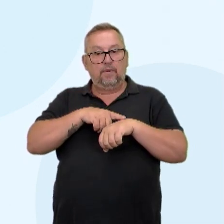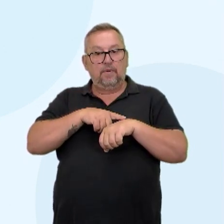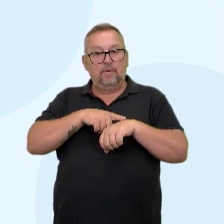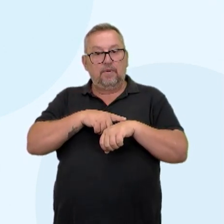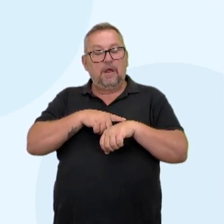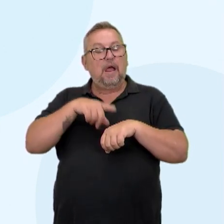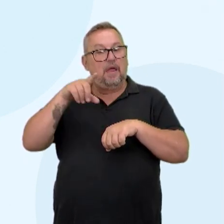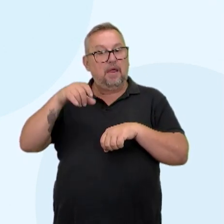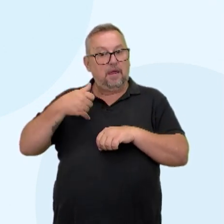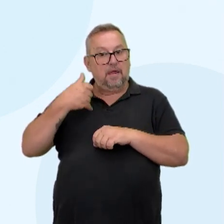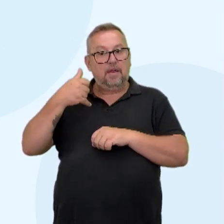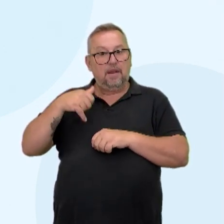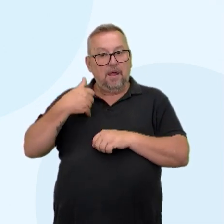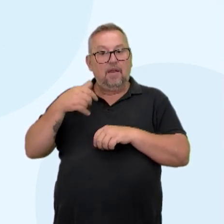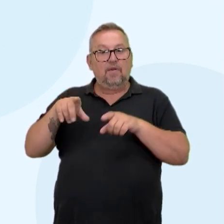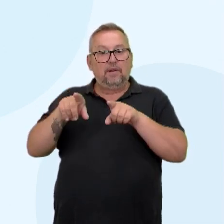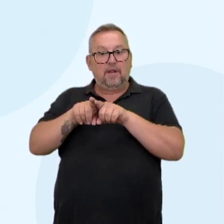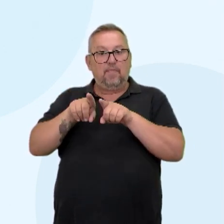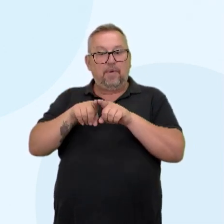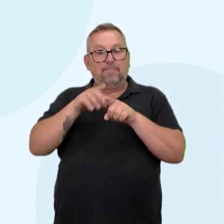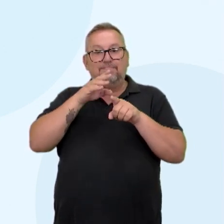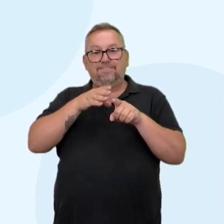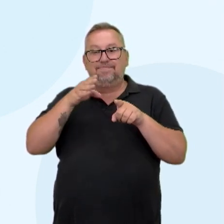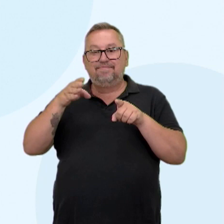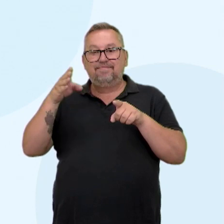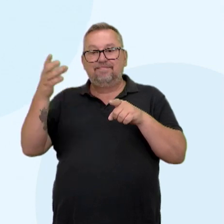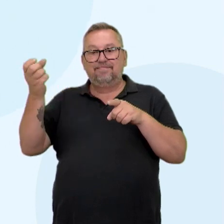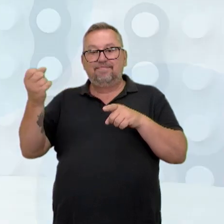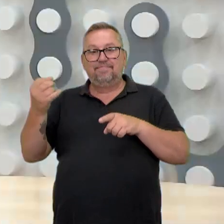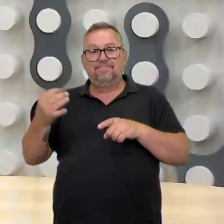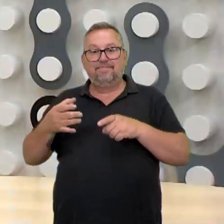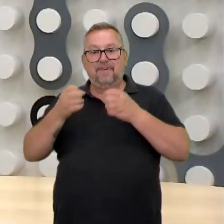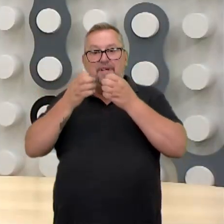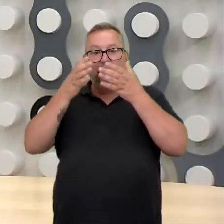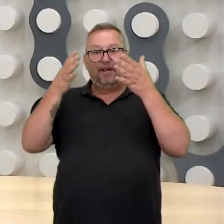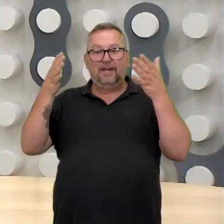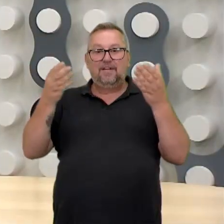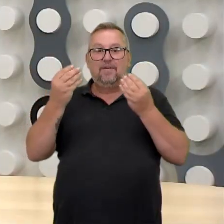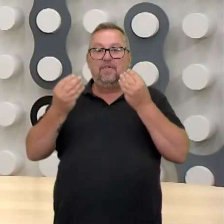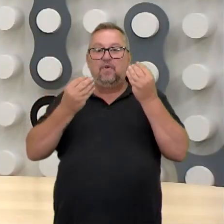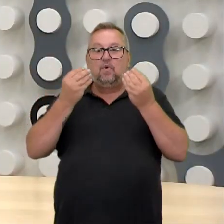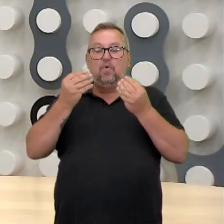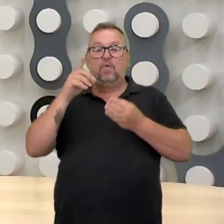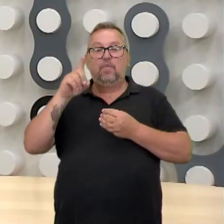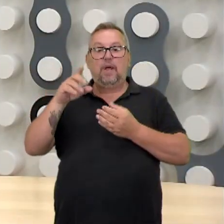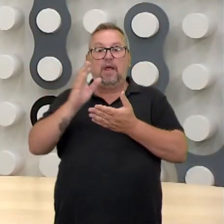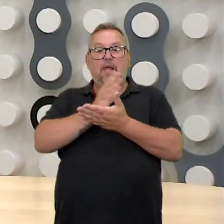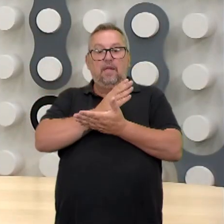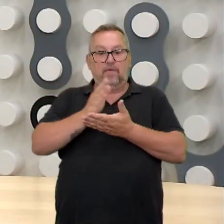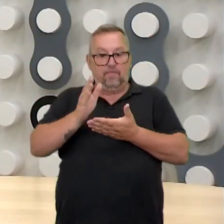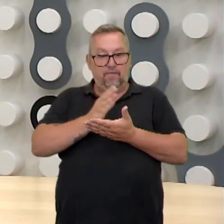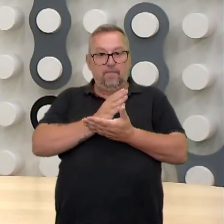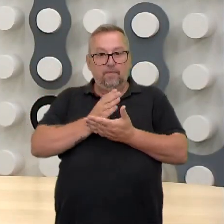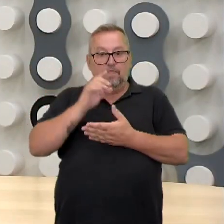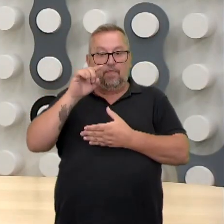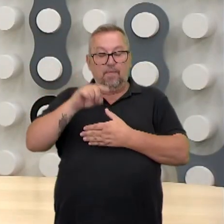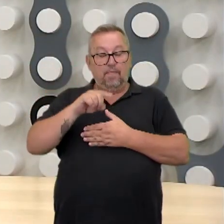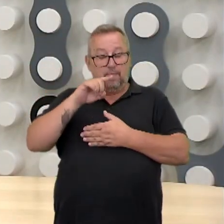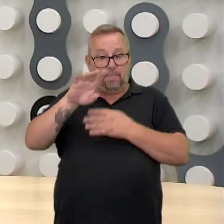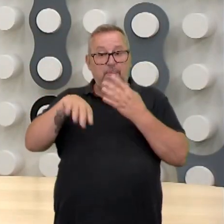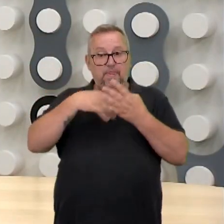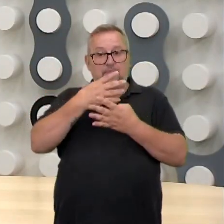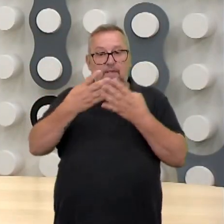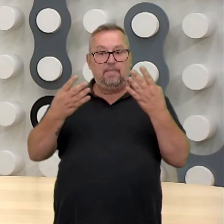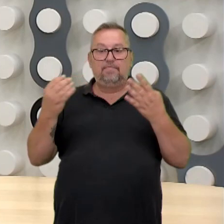e idades aí, para dar, né, uma definição bem clara, né, de como é a divisão dessa tabela aí, que é